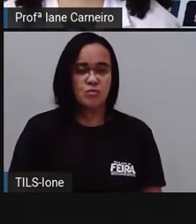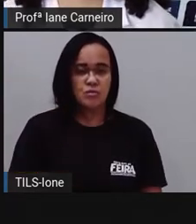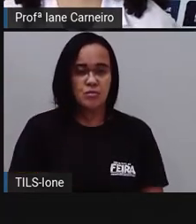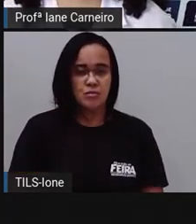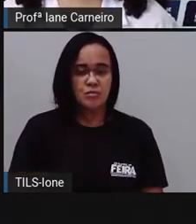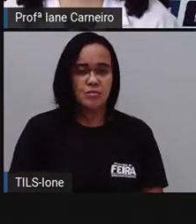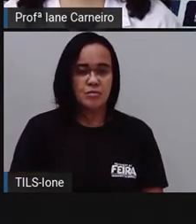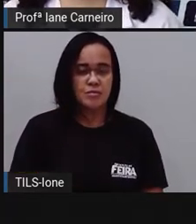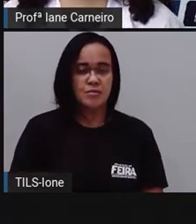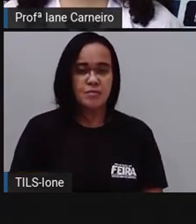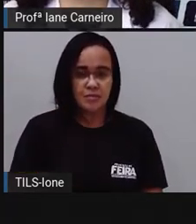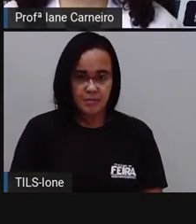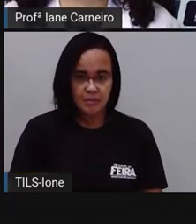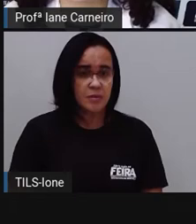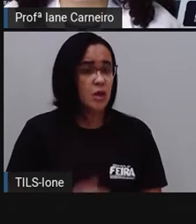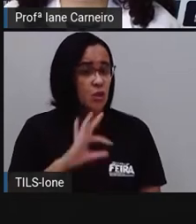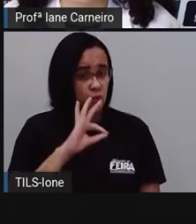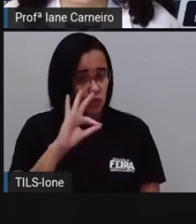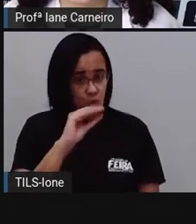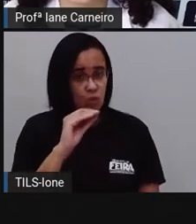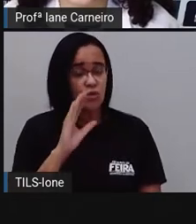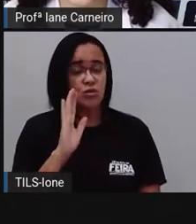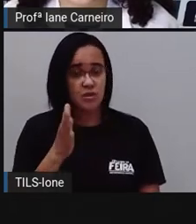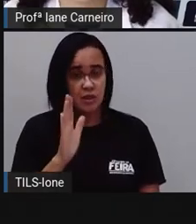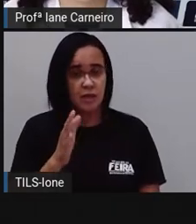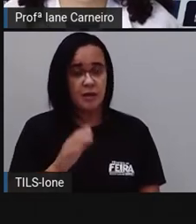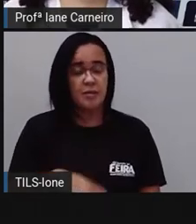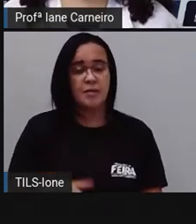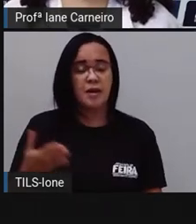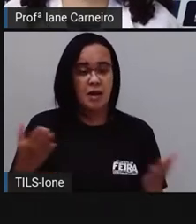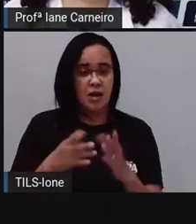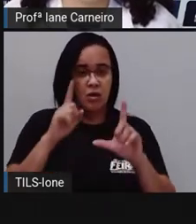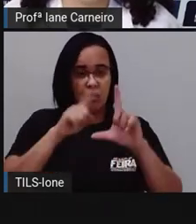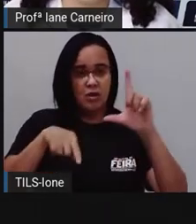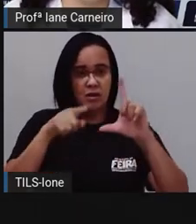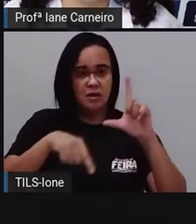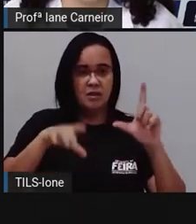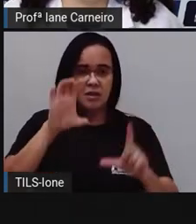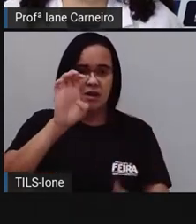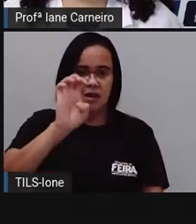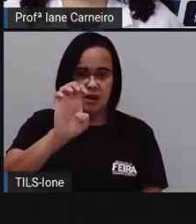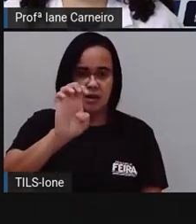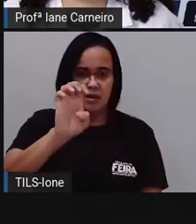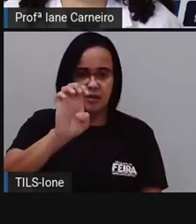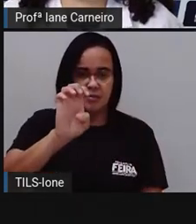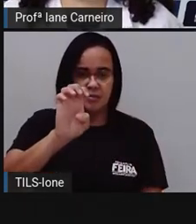Escrevemos todos, tá bom? Vamos para a letra E agora.